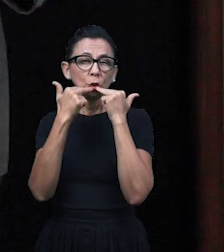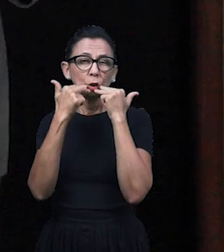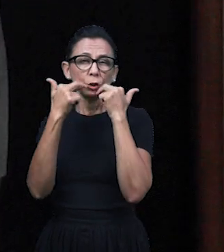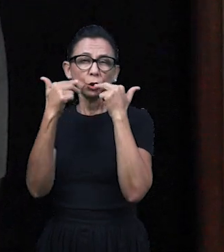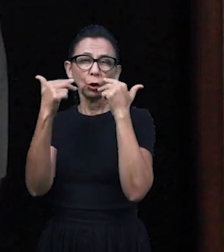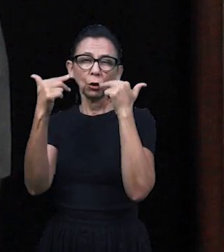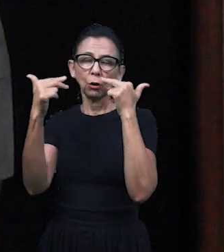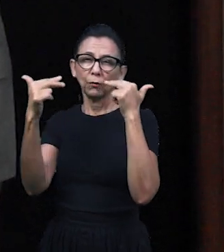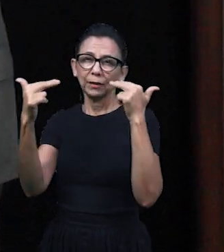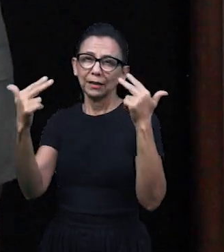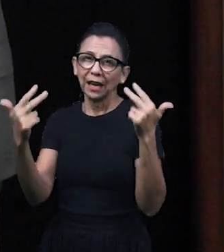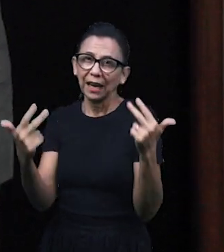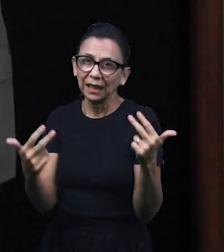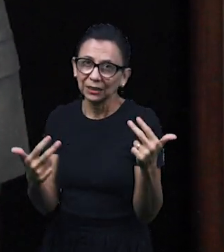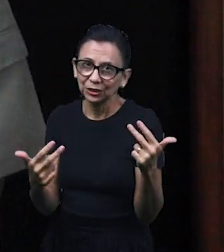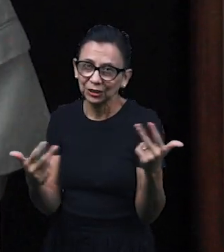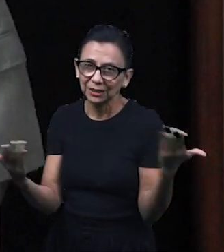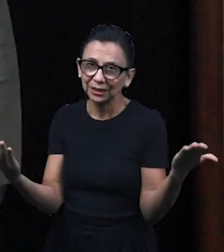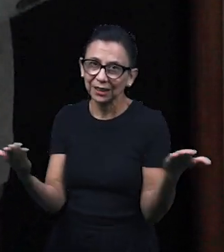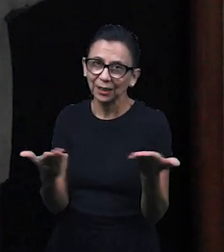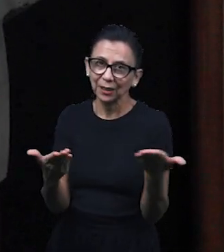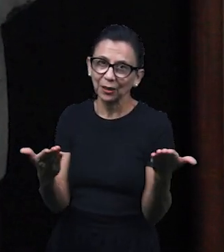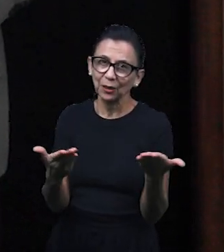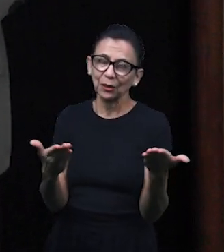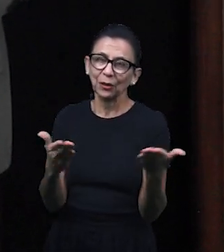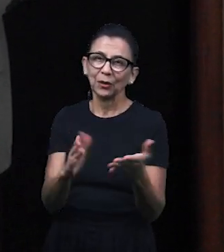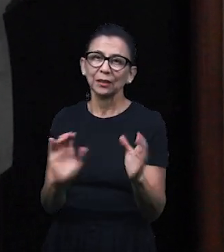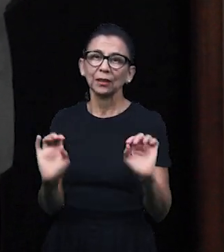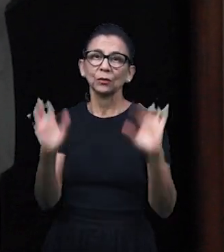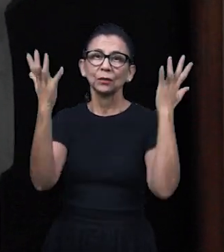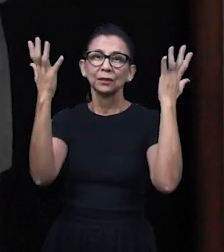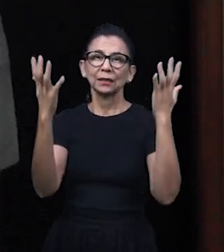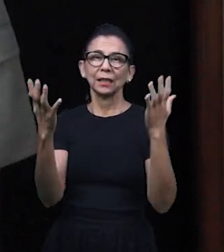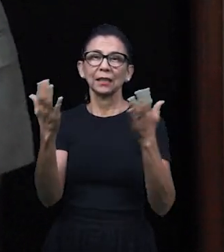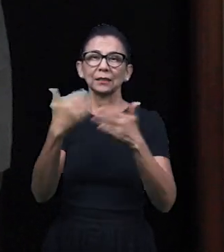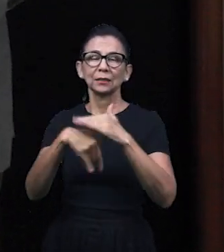no sentido de que você não sabia ainda, mas está acontecendo em